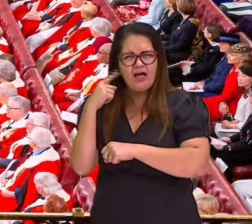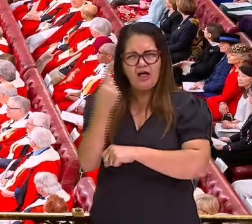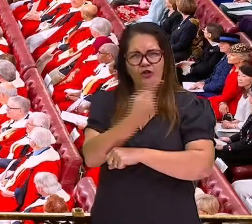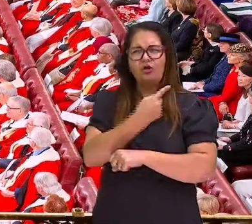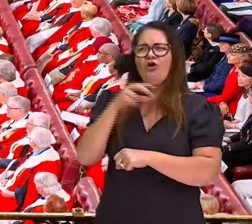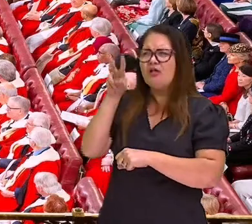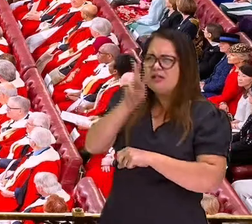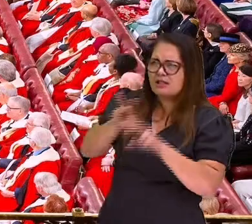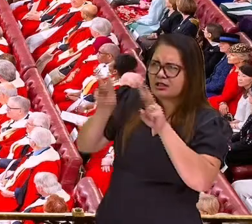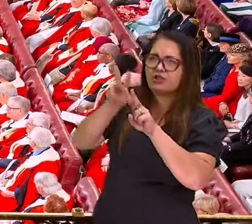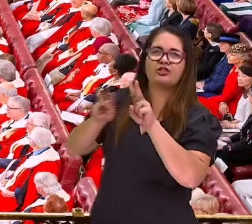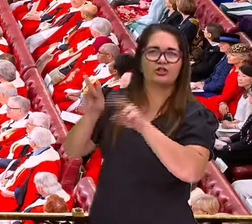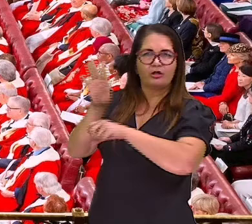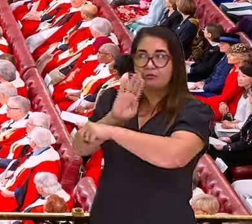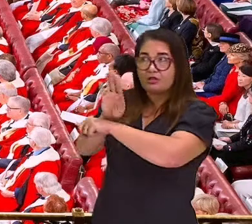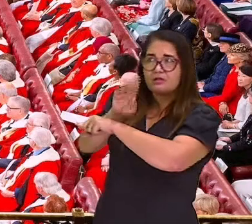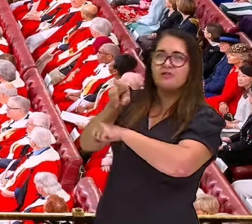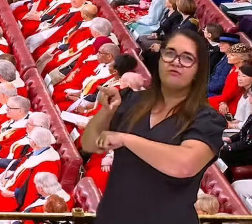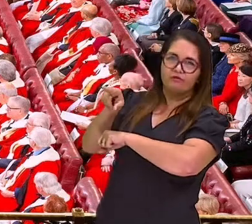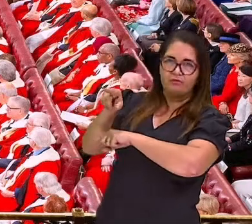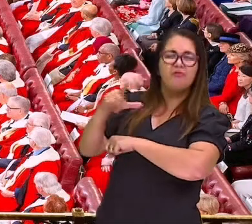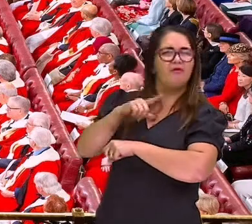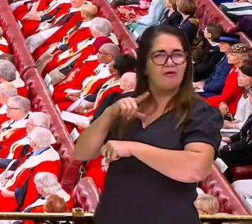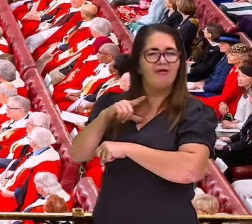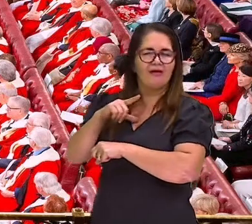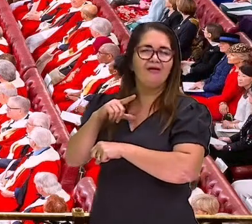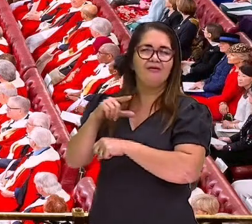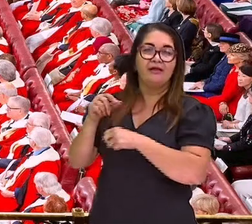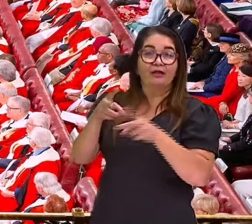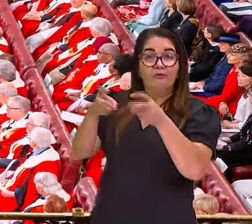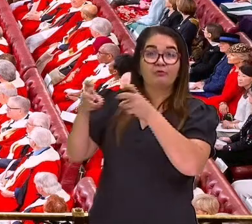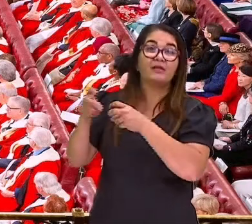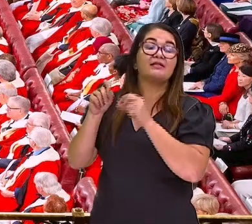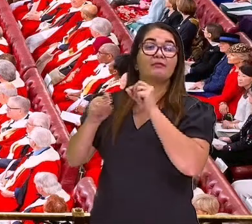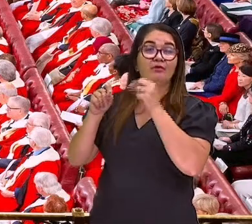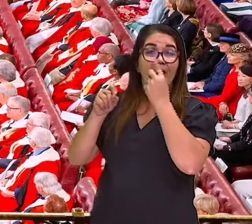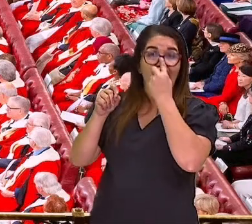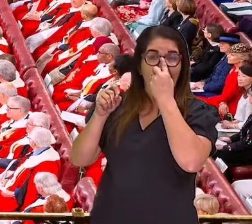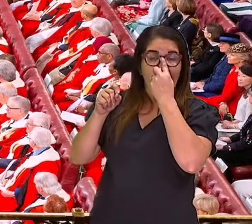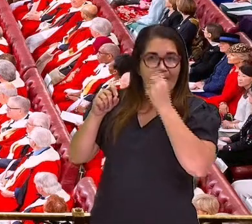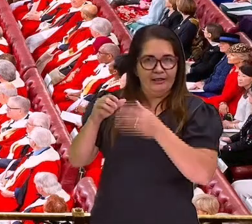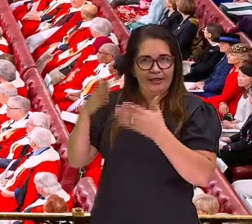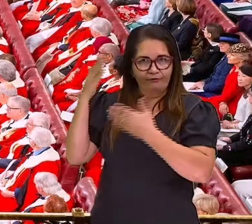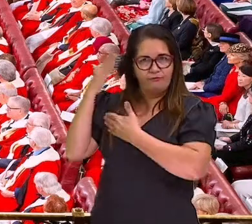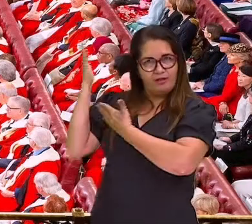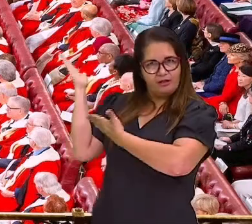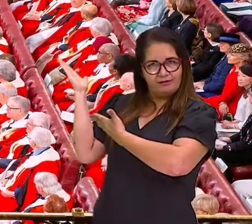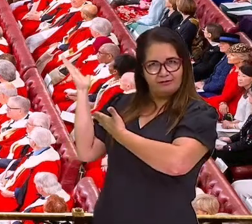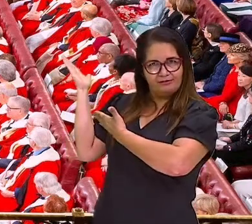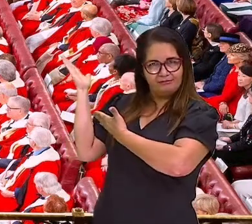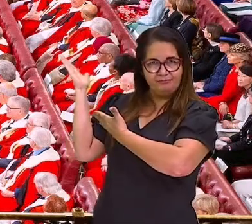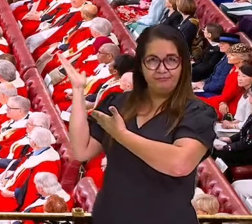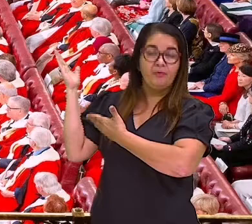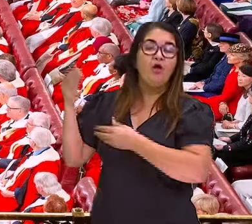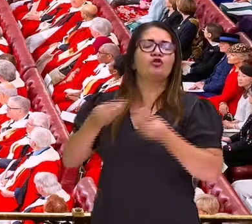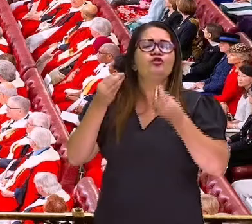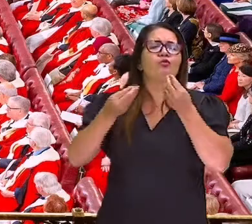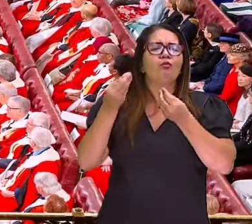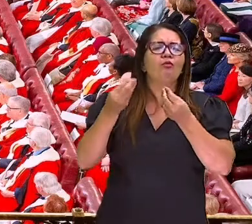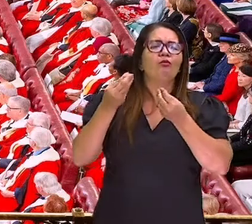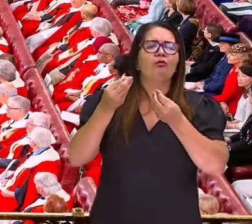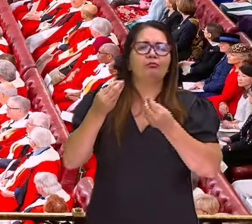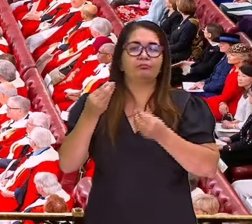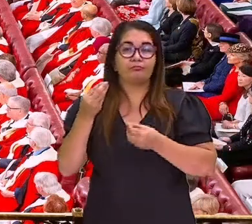judiciais ainda hoje utilizam essa indumentária,